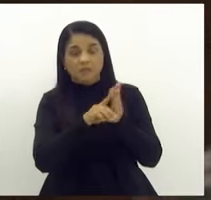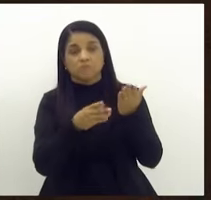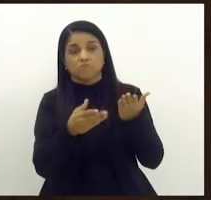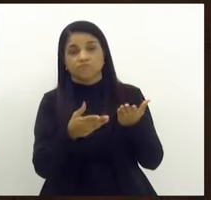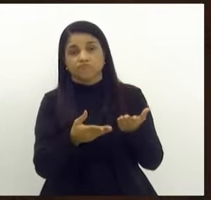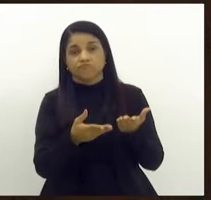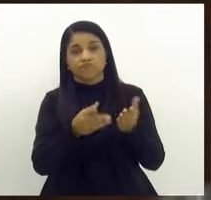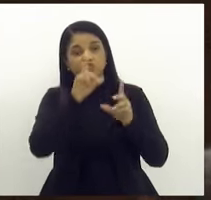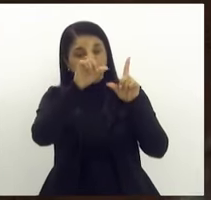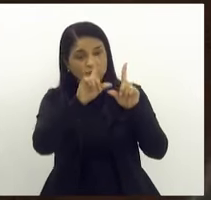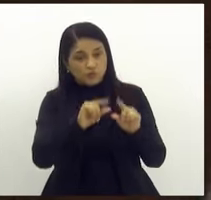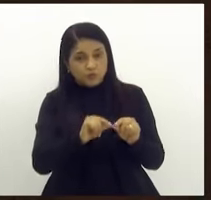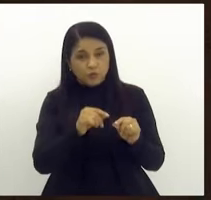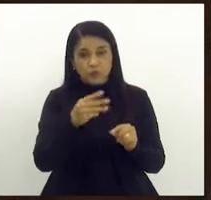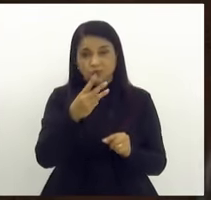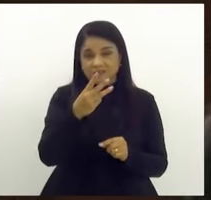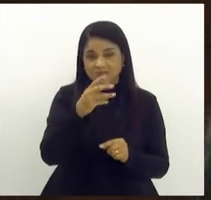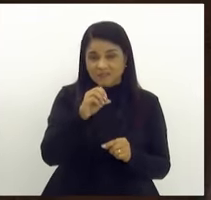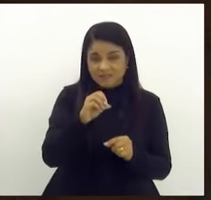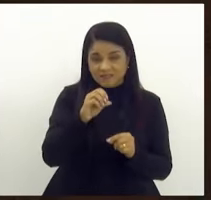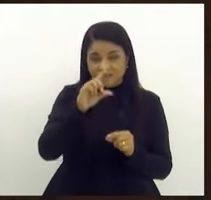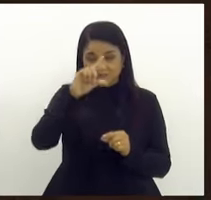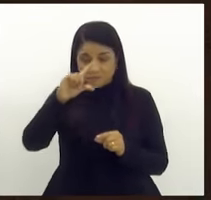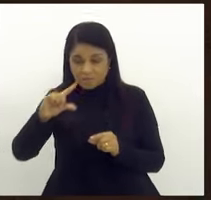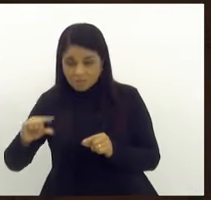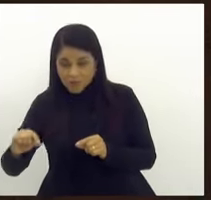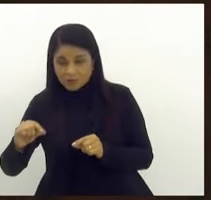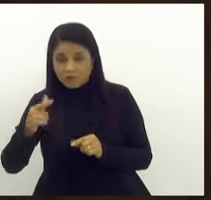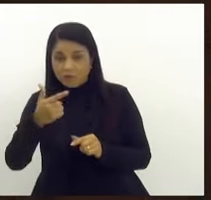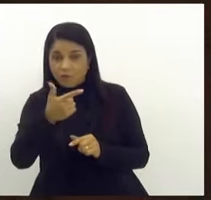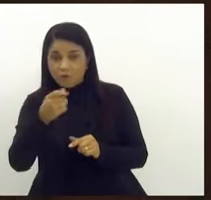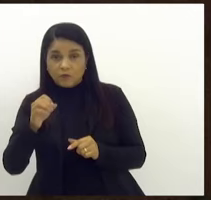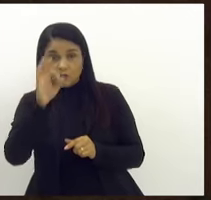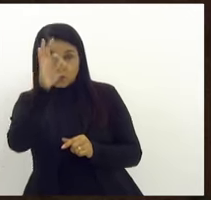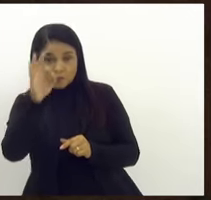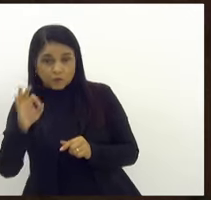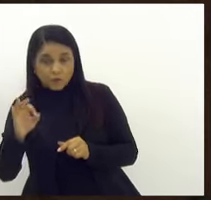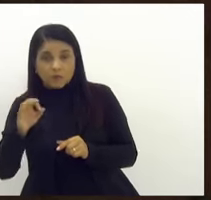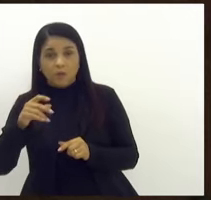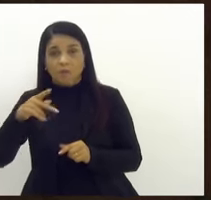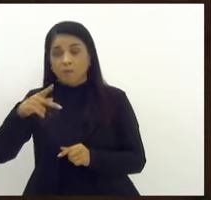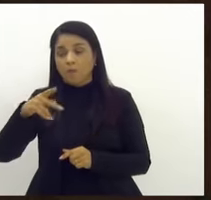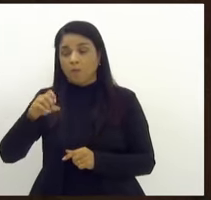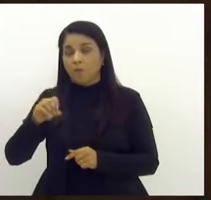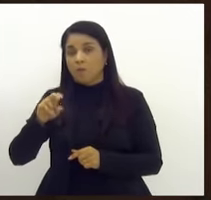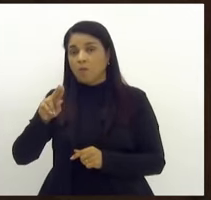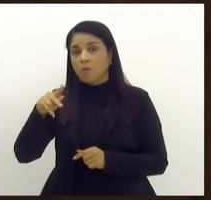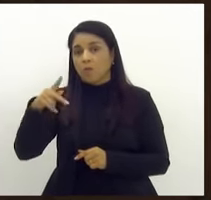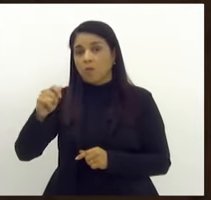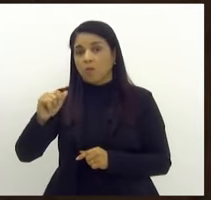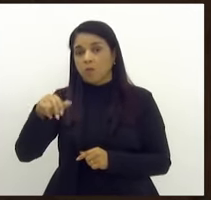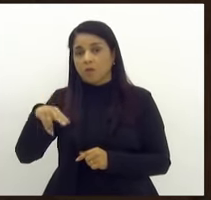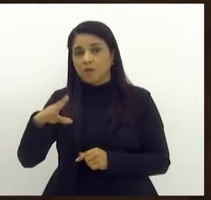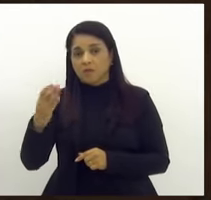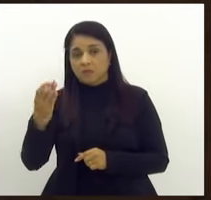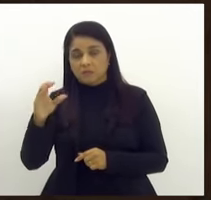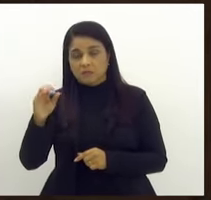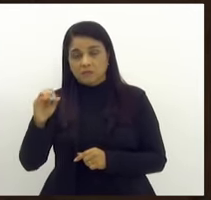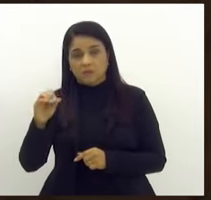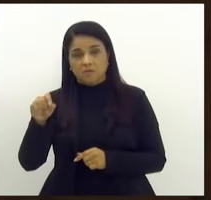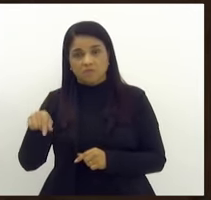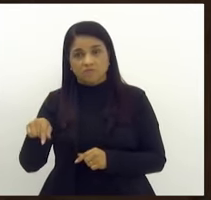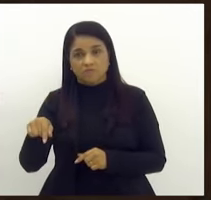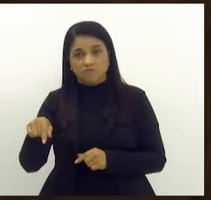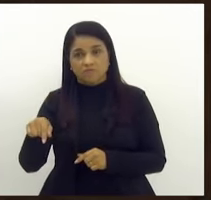ele diminui de 30 para 20% a poupança do fundo soberano que é basicamente a